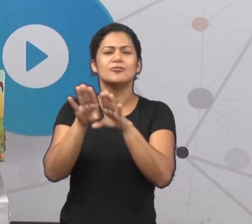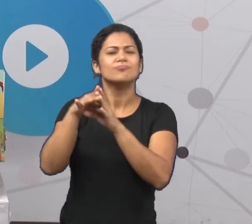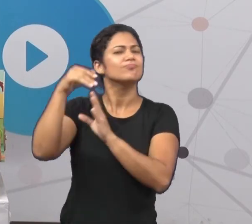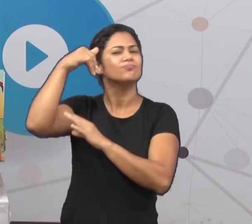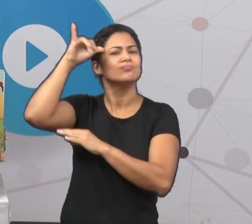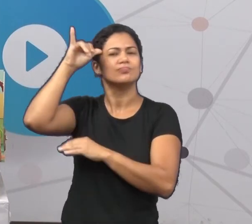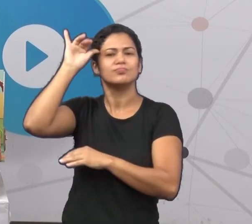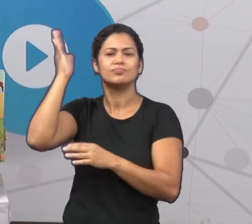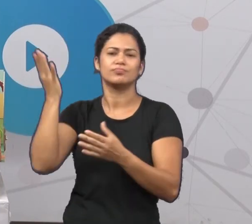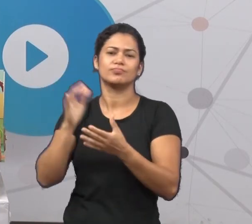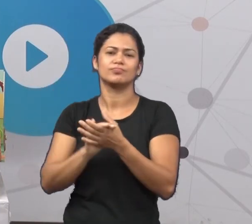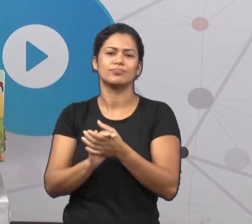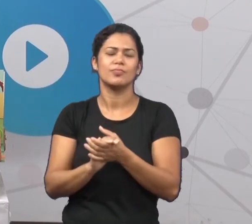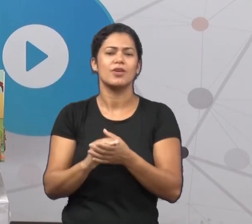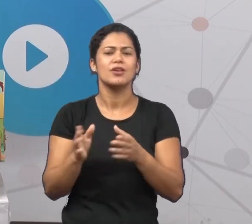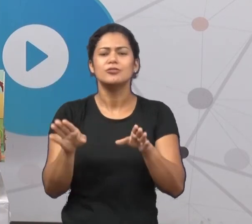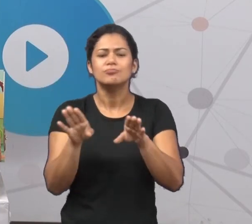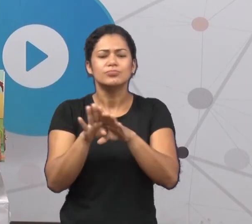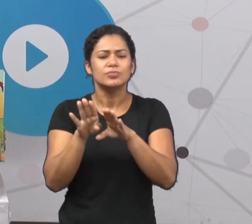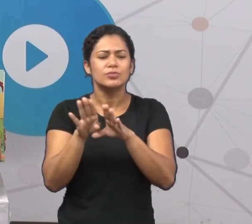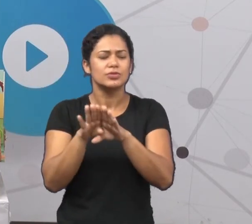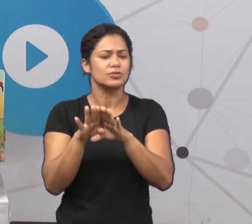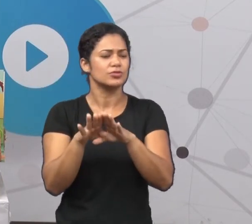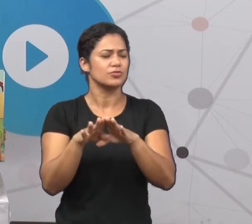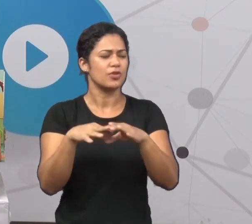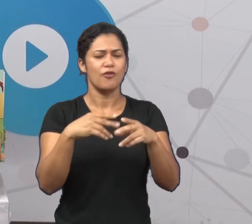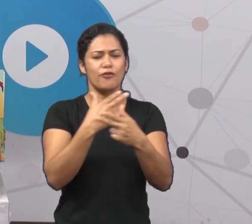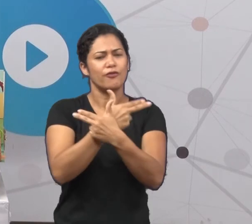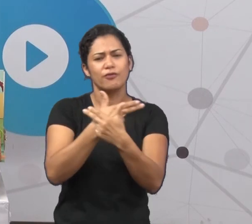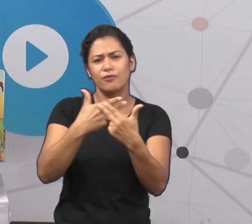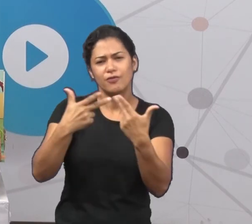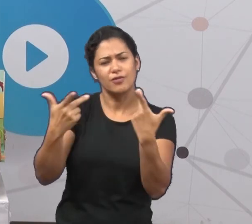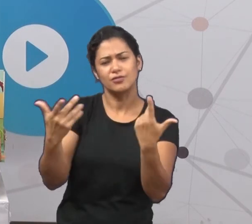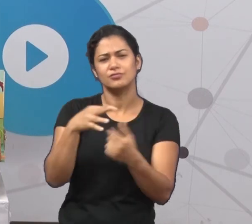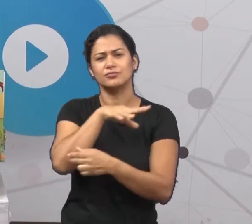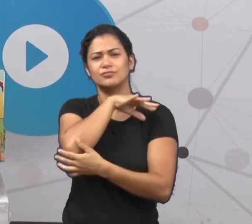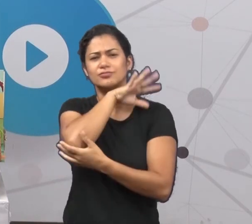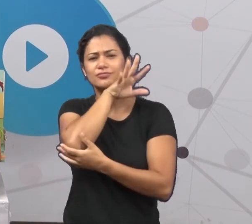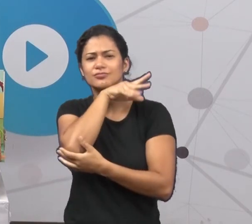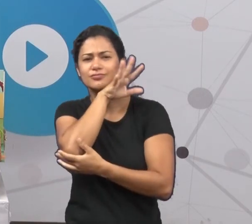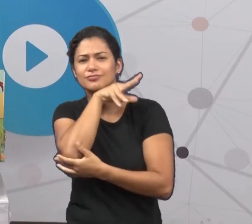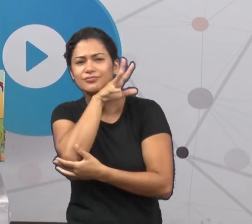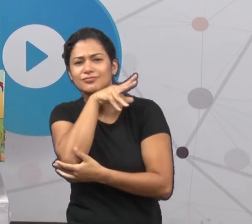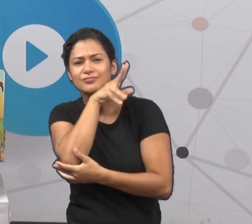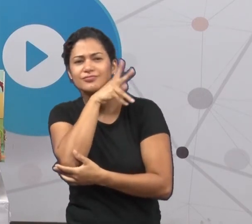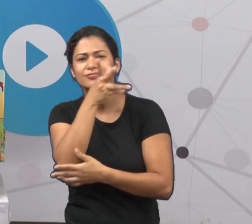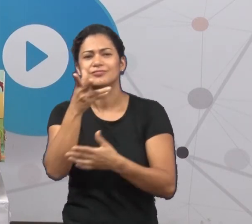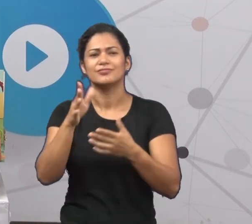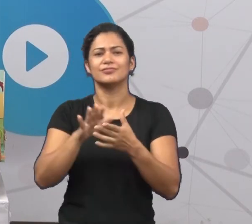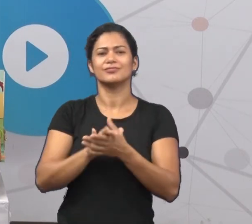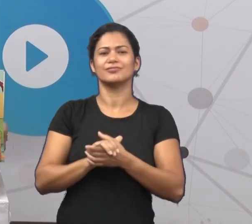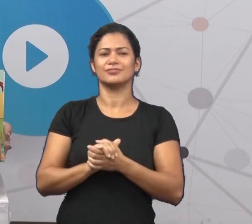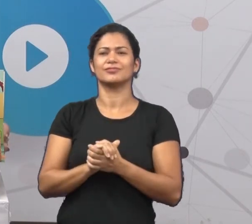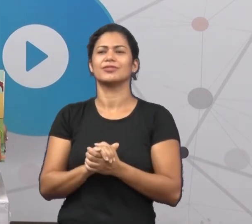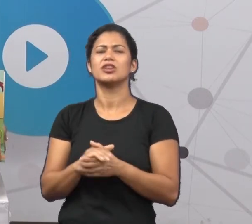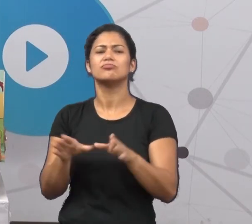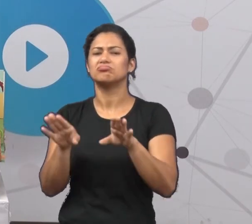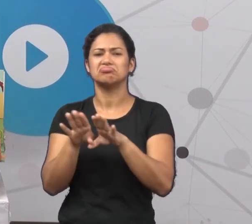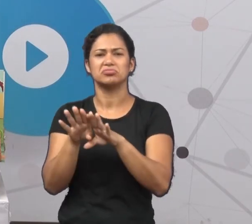Elas também criam aves, elas criam galinhas, criam patos,